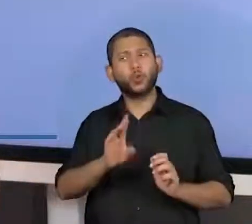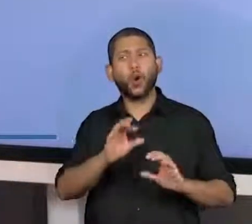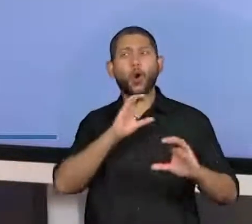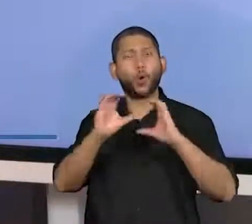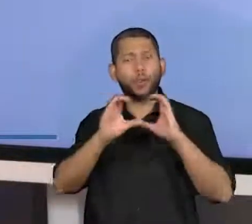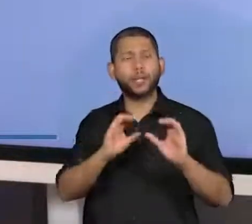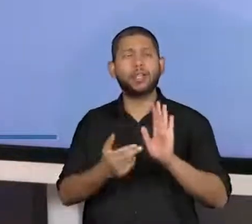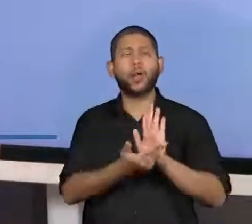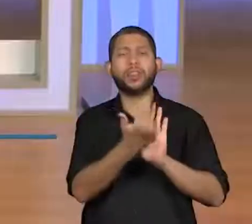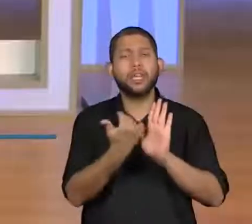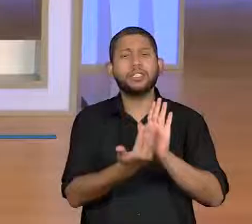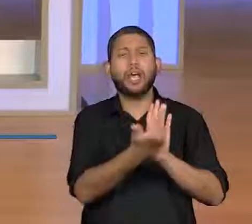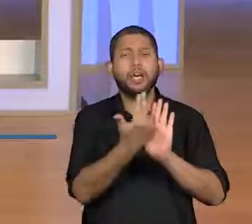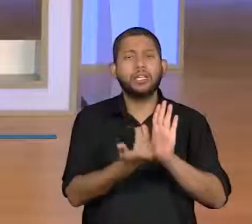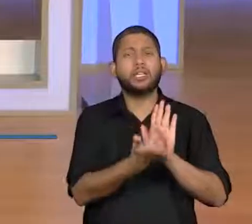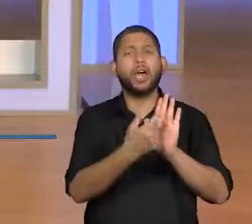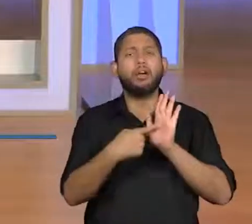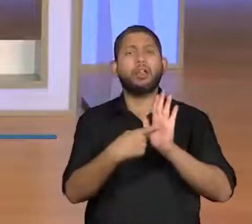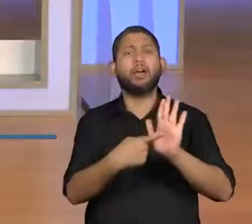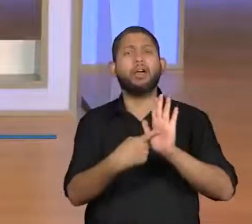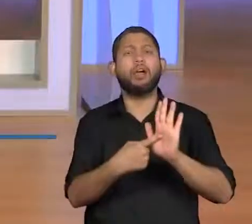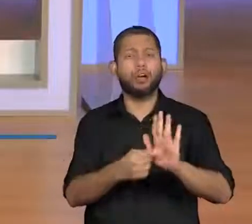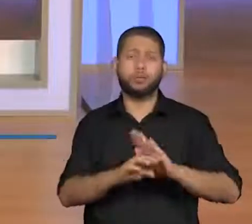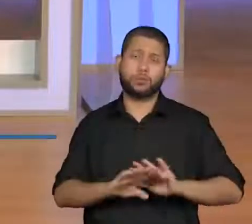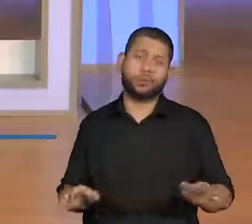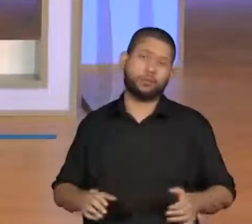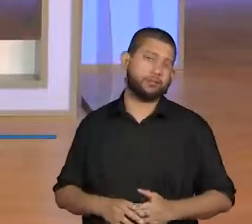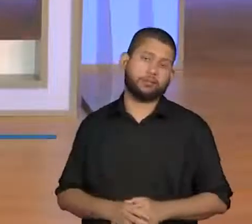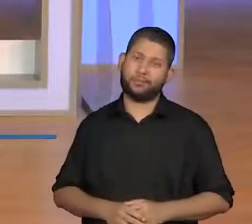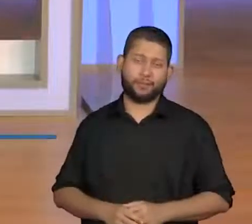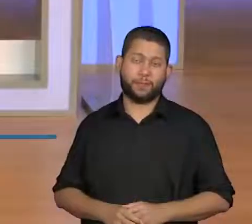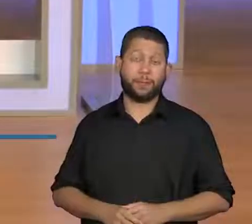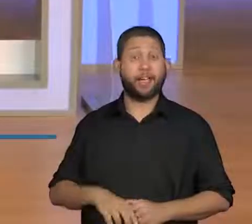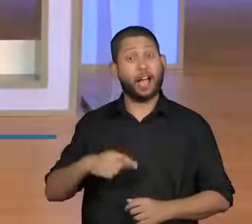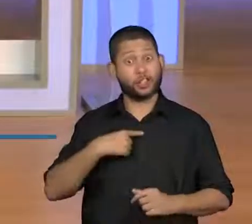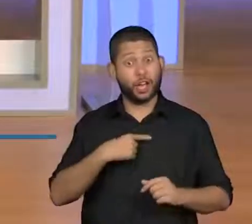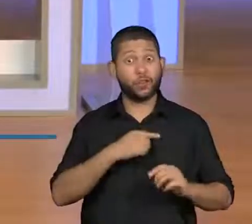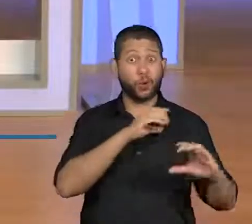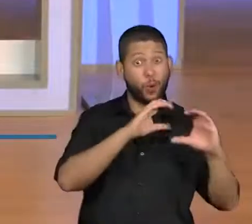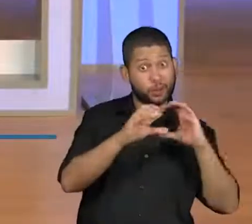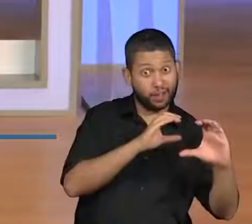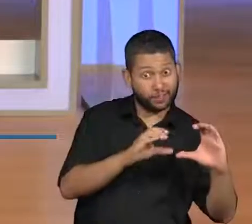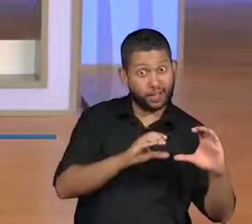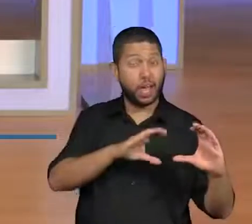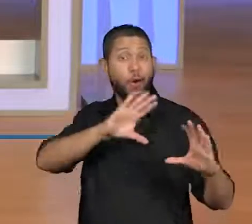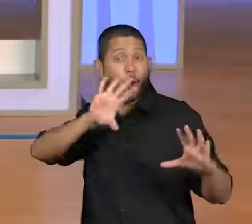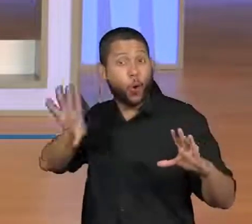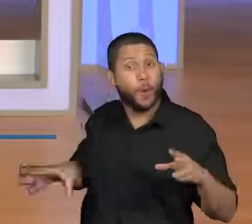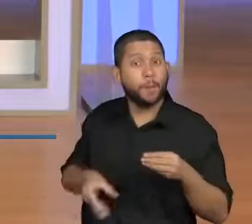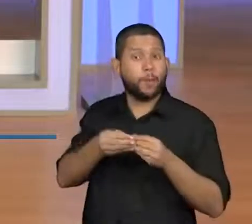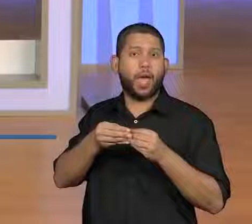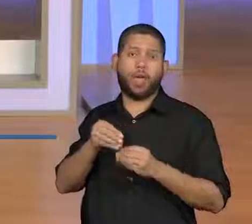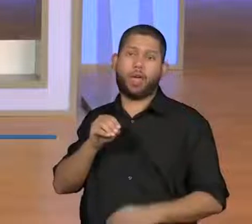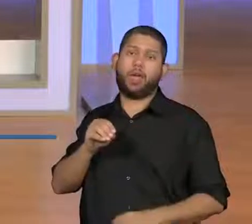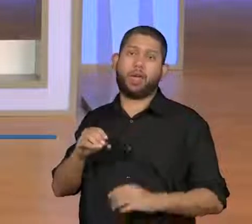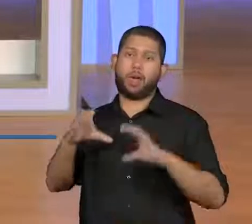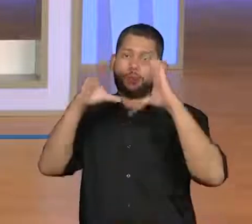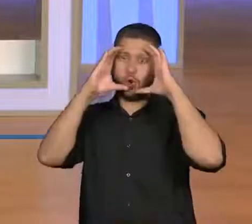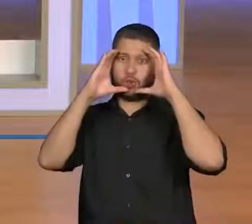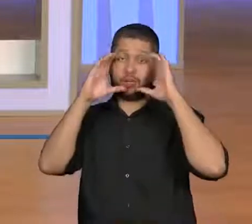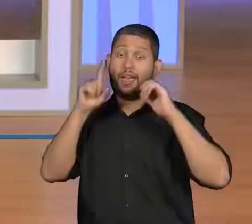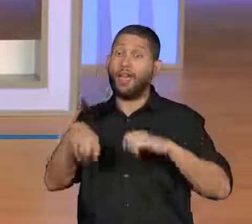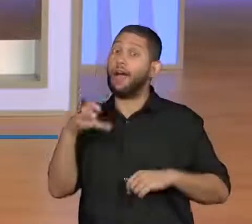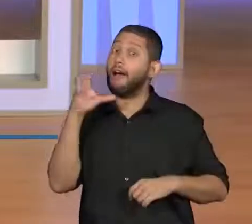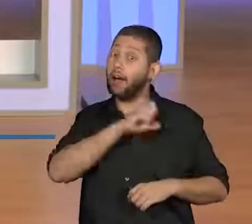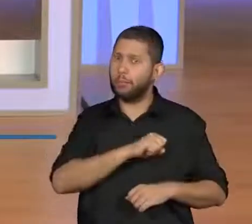dá. Temos que lembrar que o emoji, ele complementa a comunicação ou é uma resposta rápida, mas